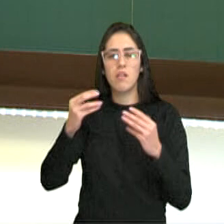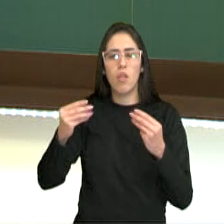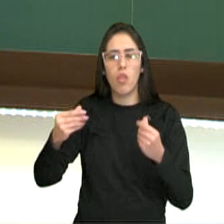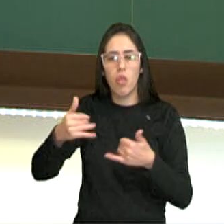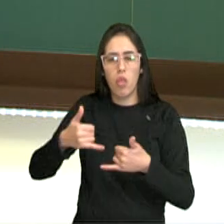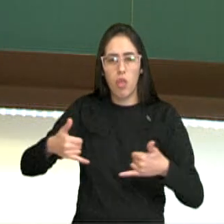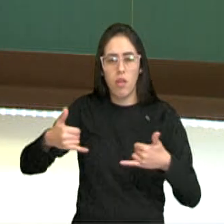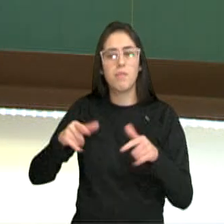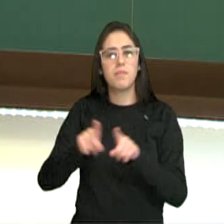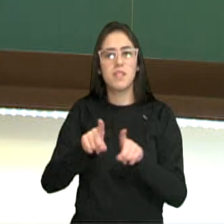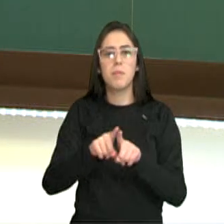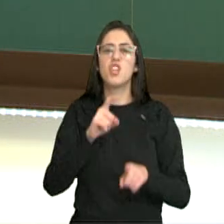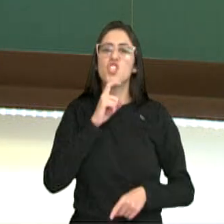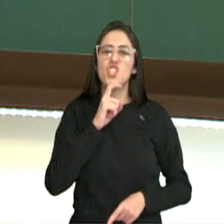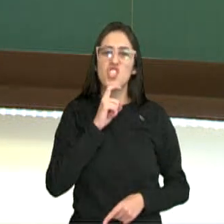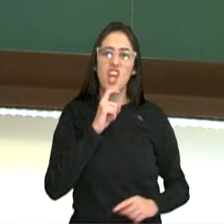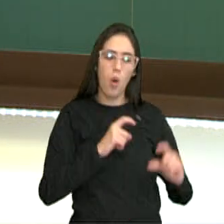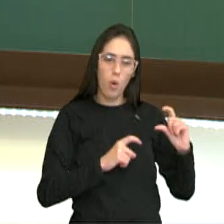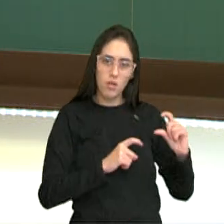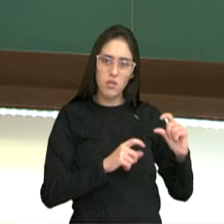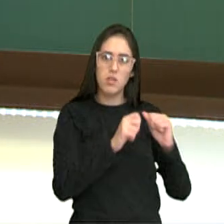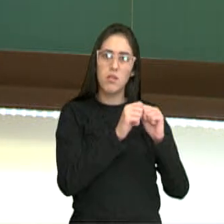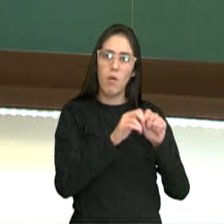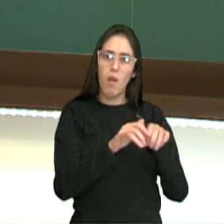aqui, o gelo que está derretendo.